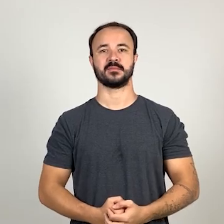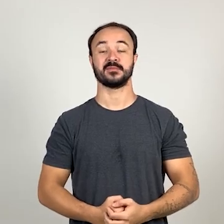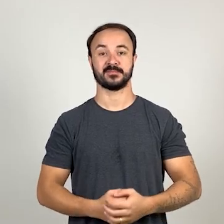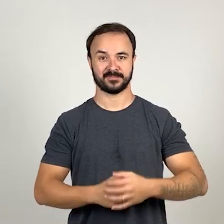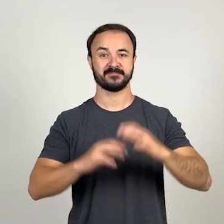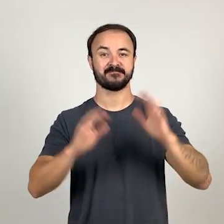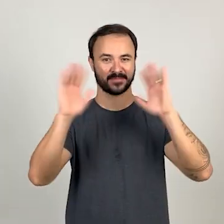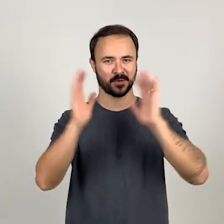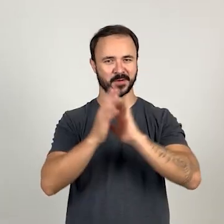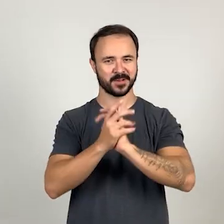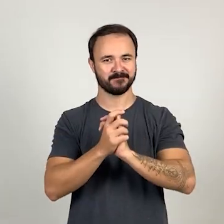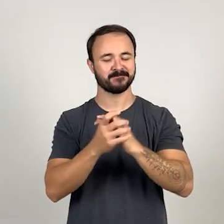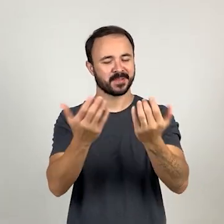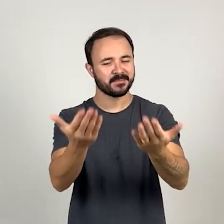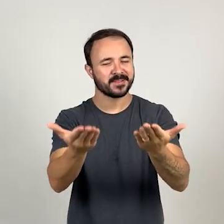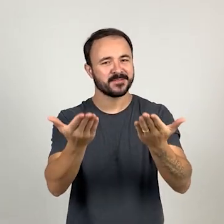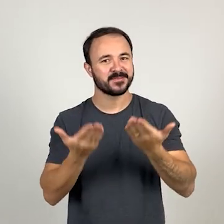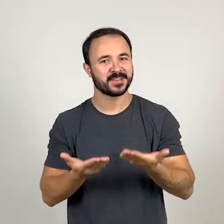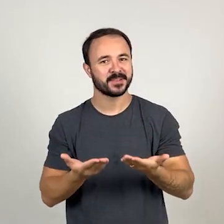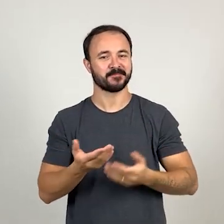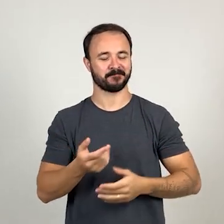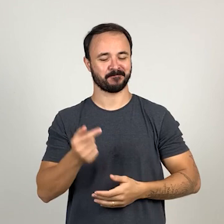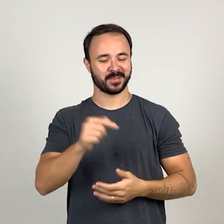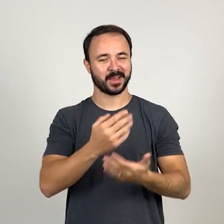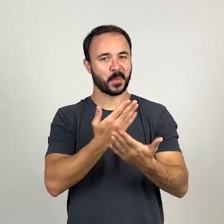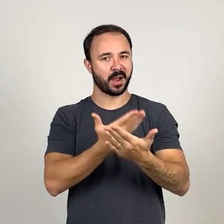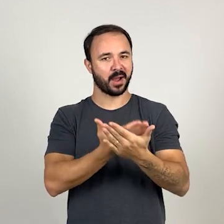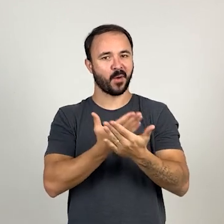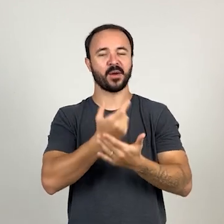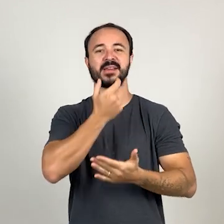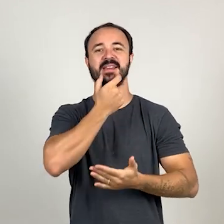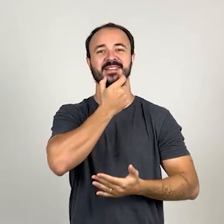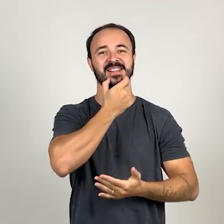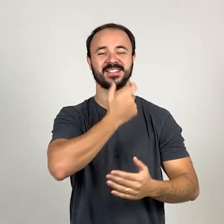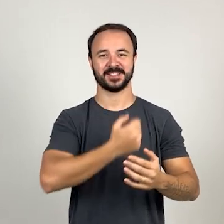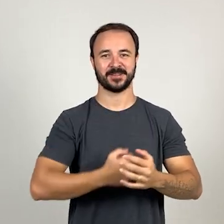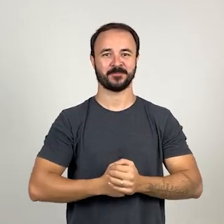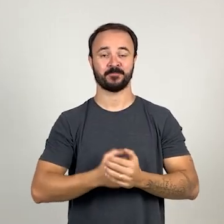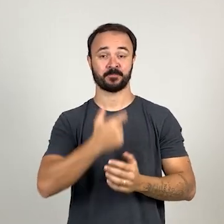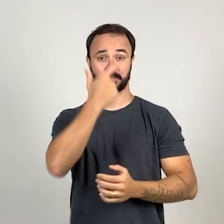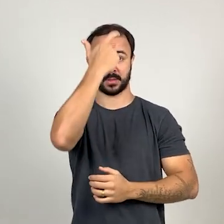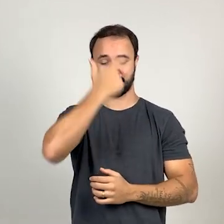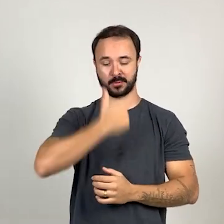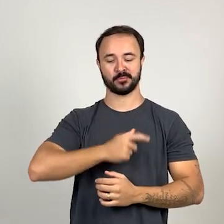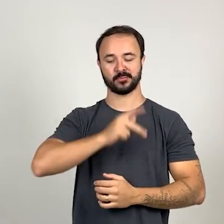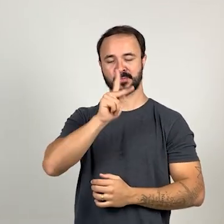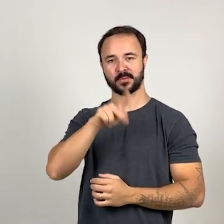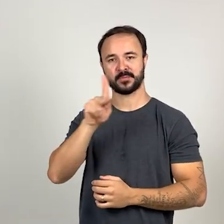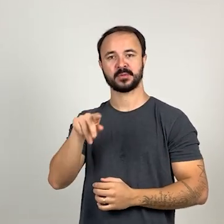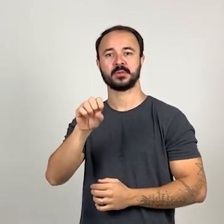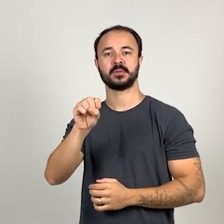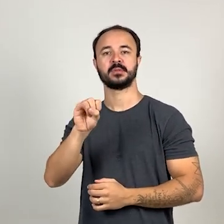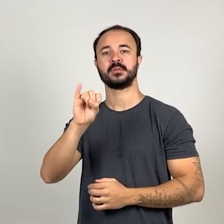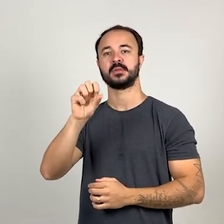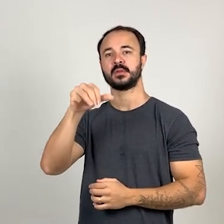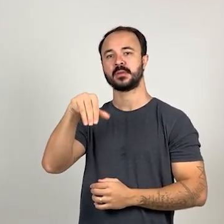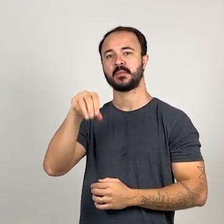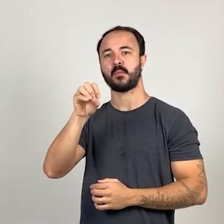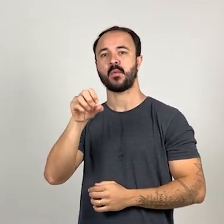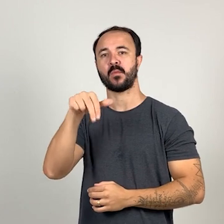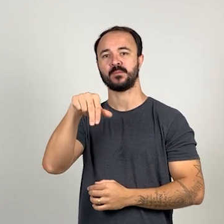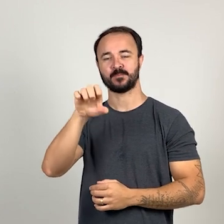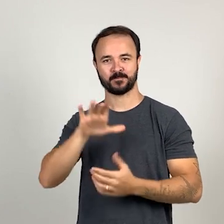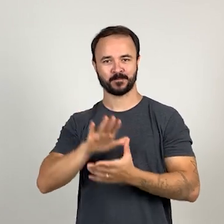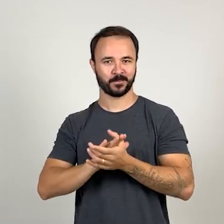Hello students, you're welcome! Sejam todos bem-vindos à nossa aula de inglês. Eu sou a professora Simone e hoje nós vamos